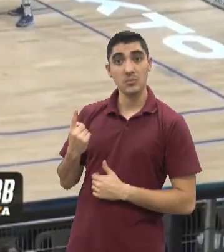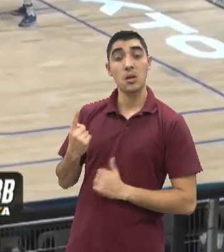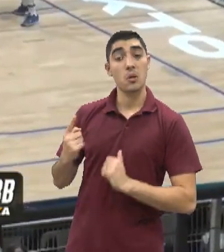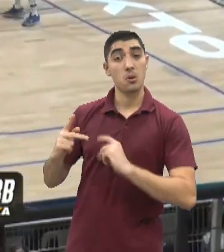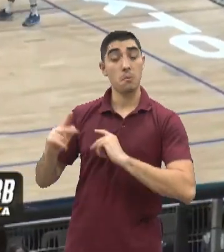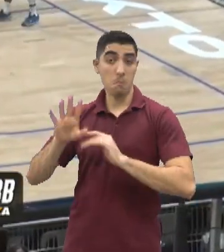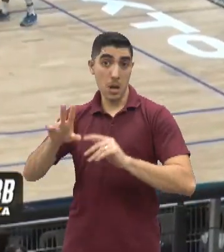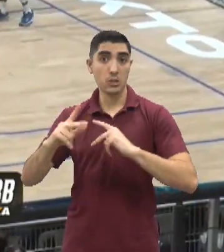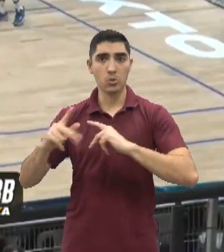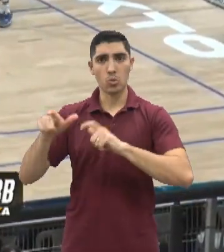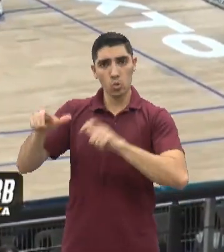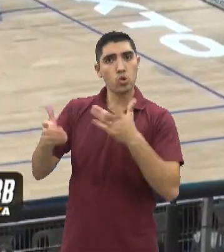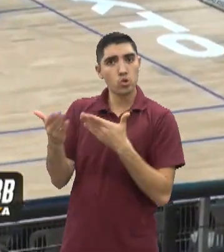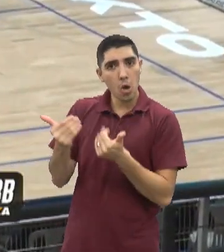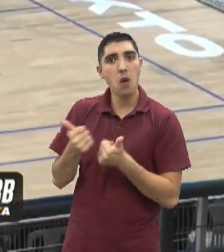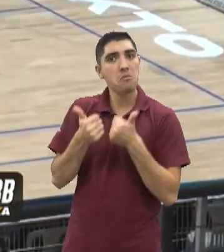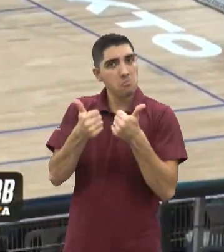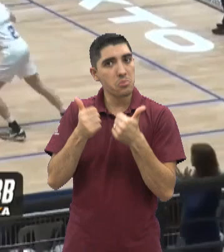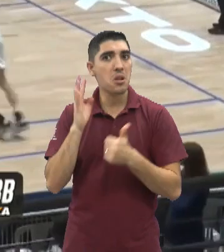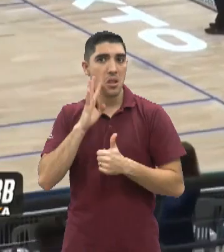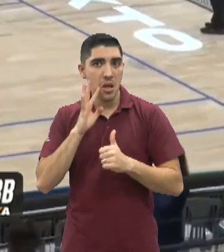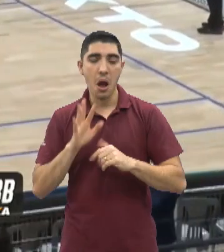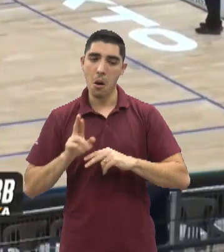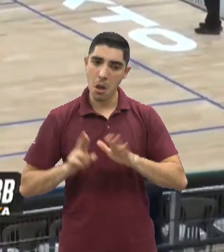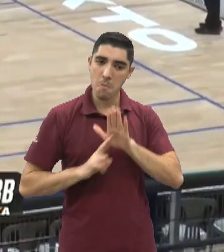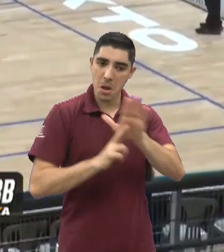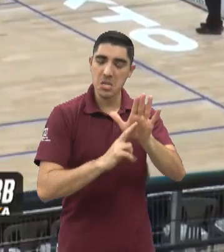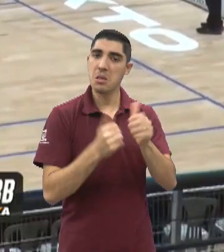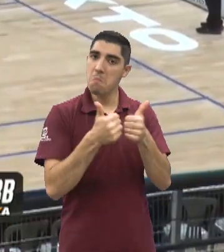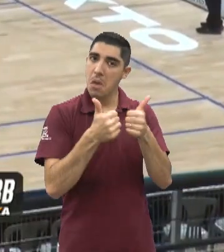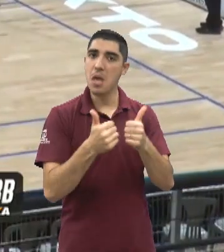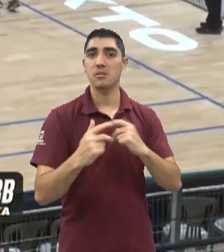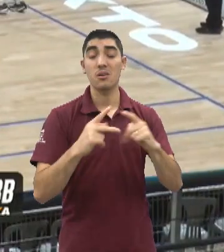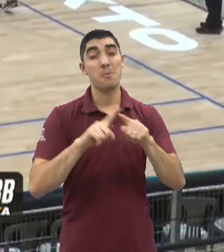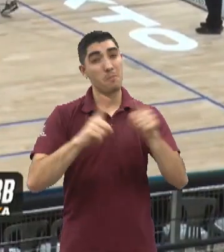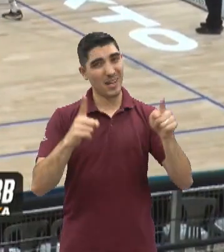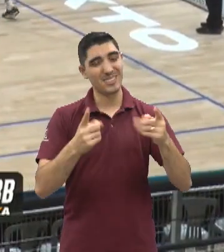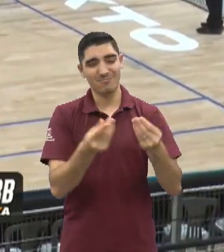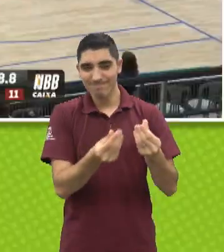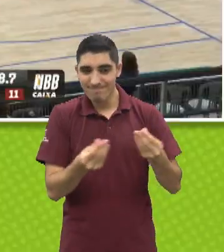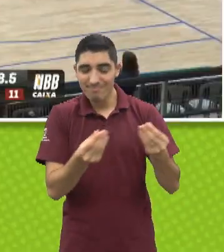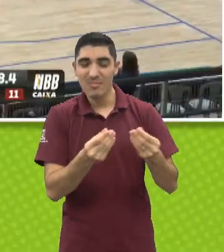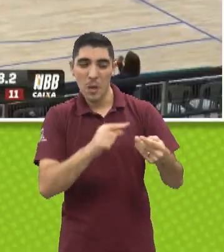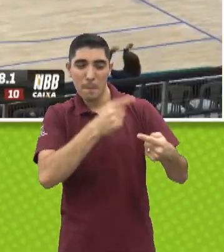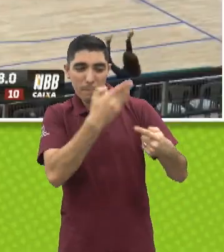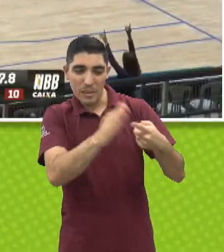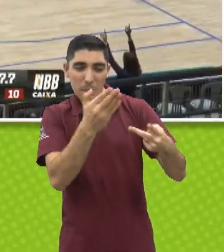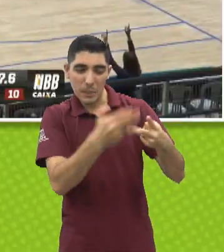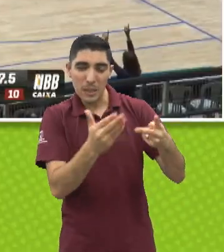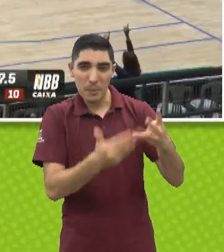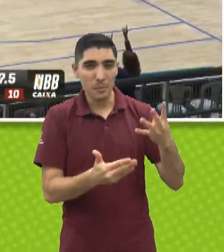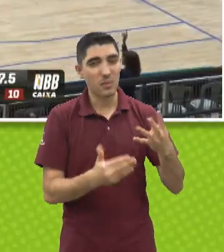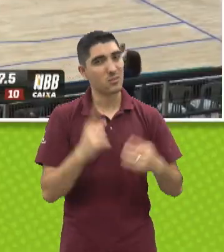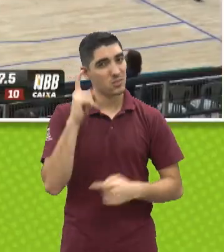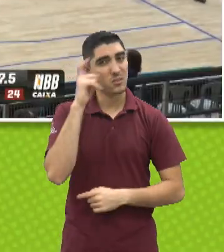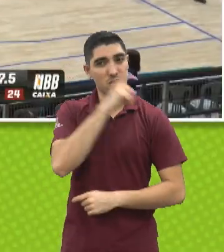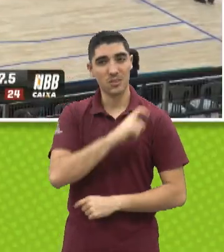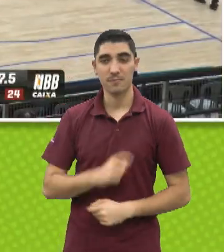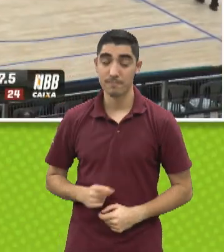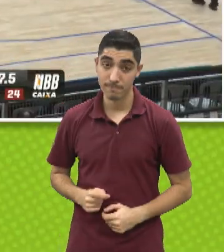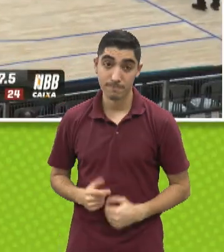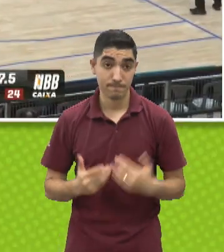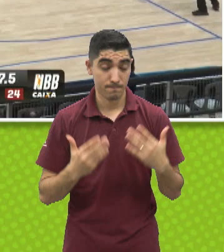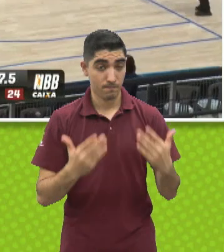camisa do São José, mas faz falta no rodízio 4 derrotas seguidas. Eu acho que, como a gente sempre fala aqui, essas derrotas aí